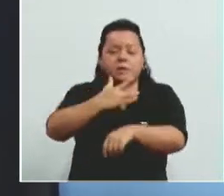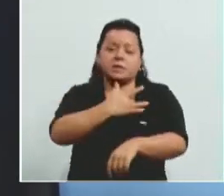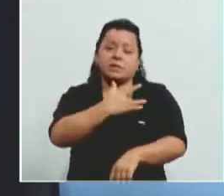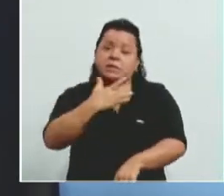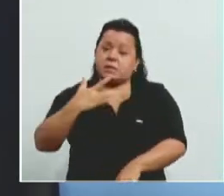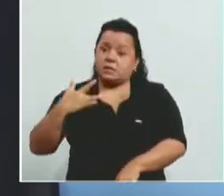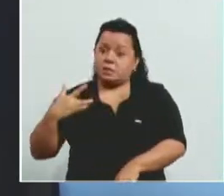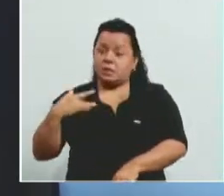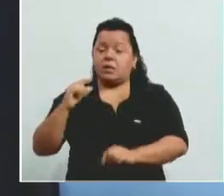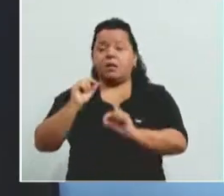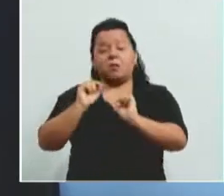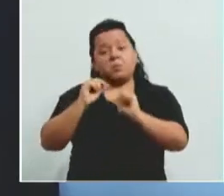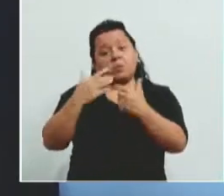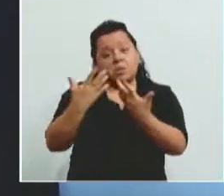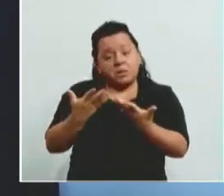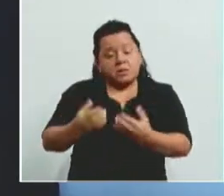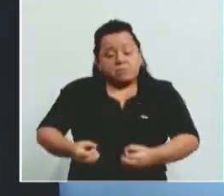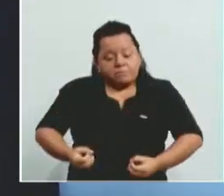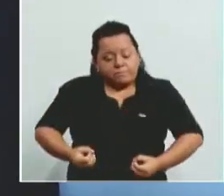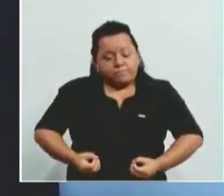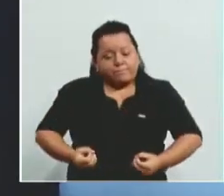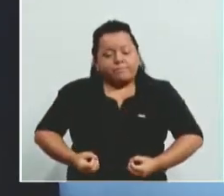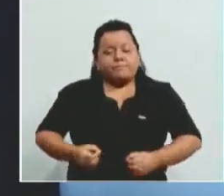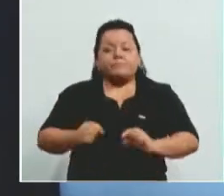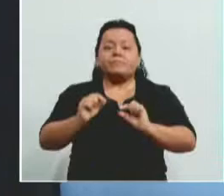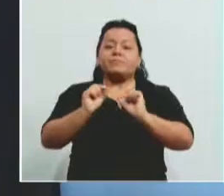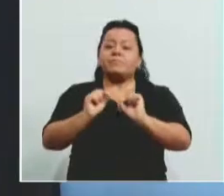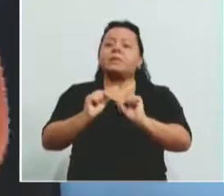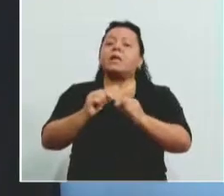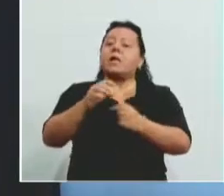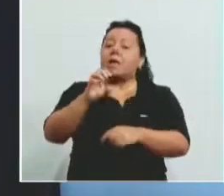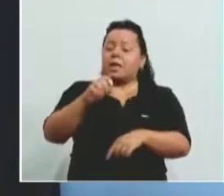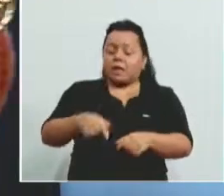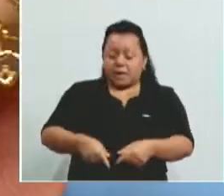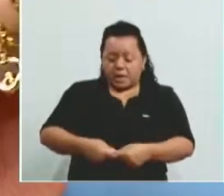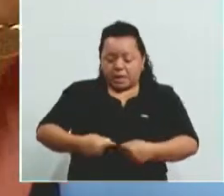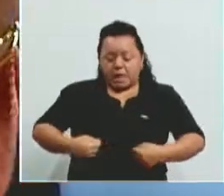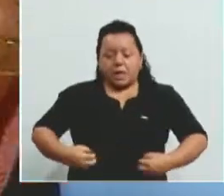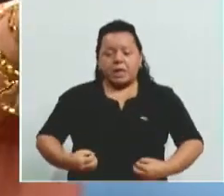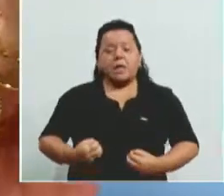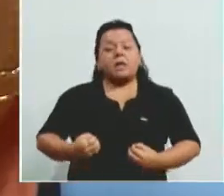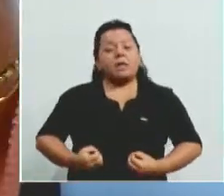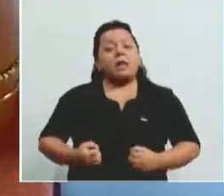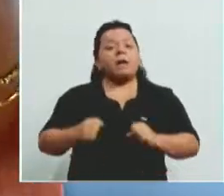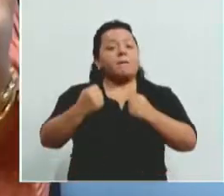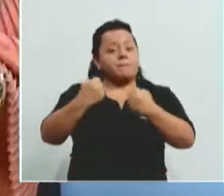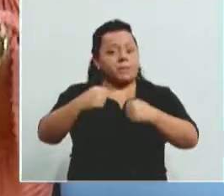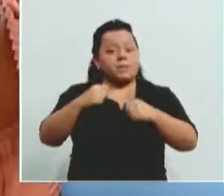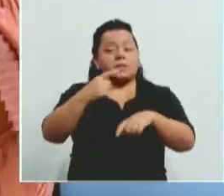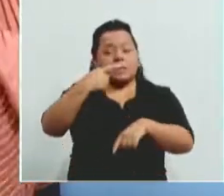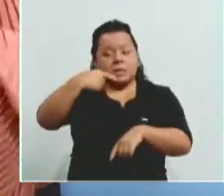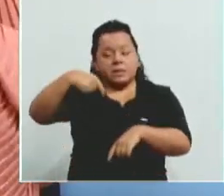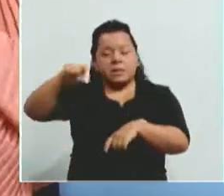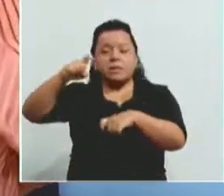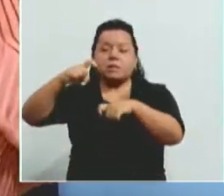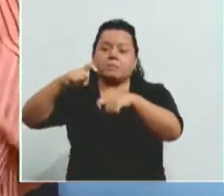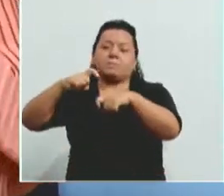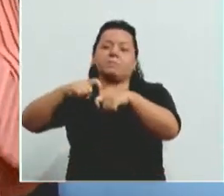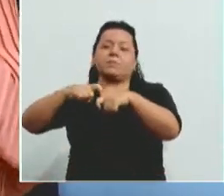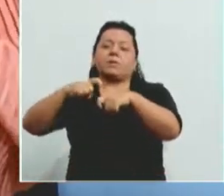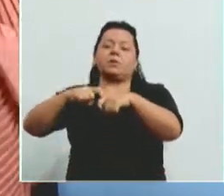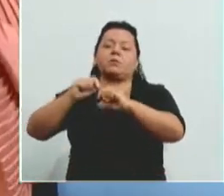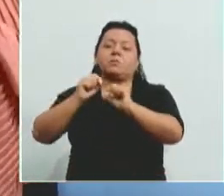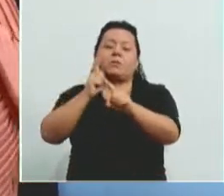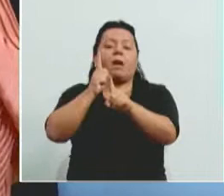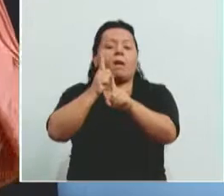portadora de endometriose. Isso tem que ficar claro. Tem que ir no ginecologista para a gente fazer essa diferenciação. Mas um dos sinais,